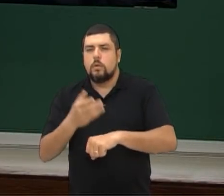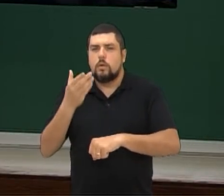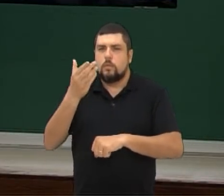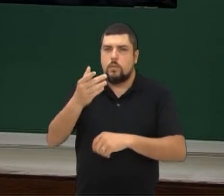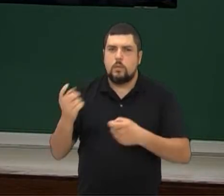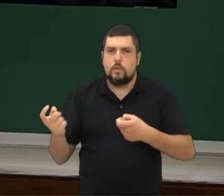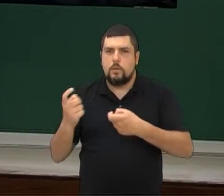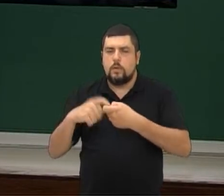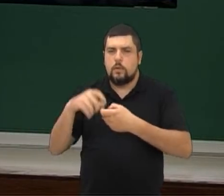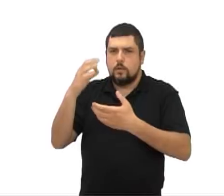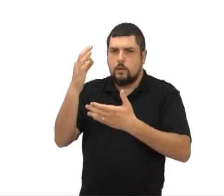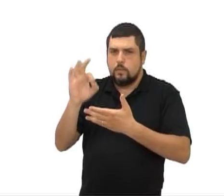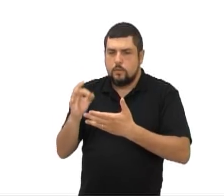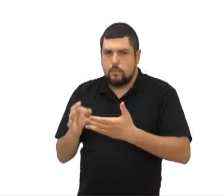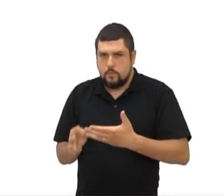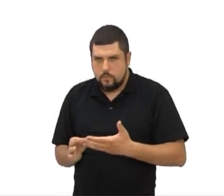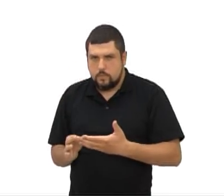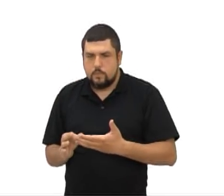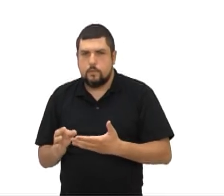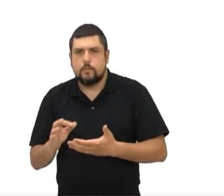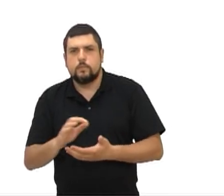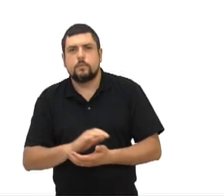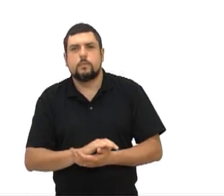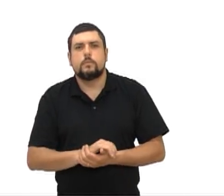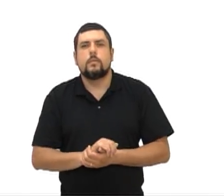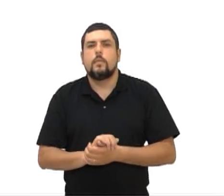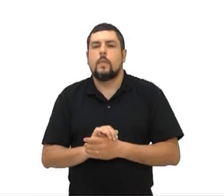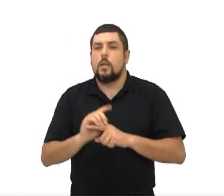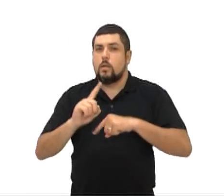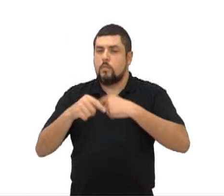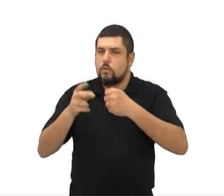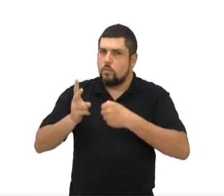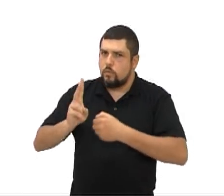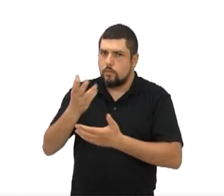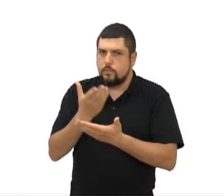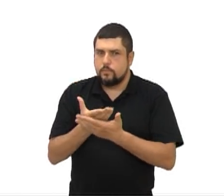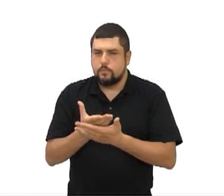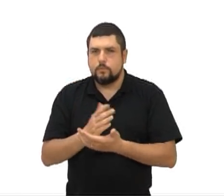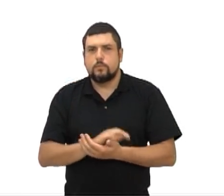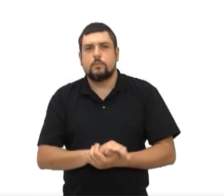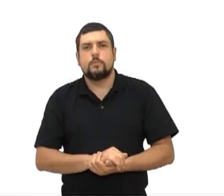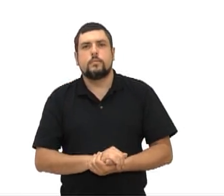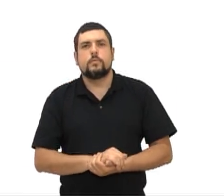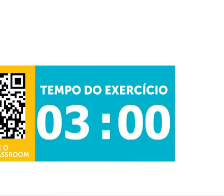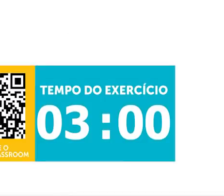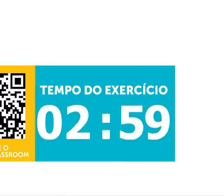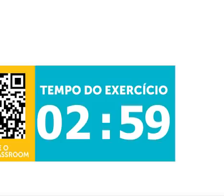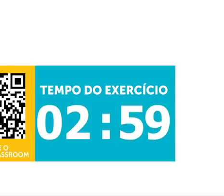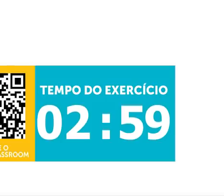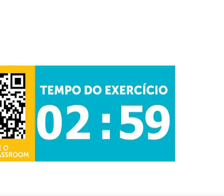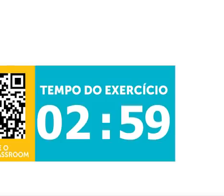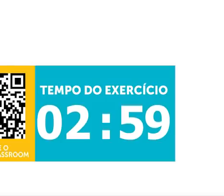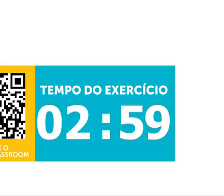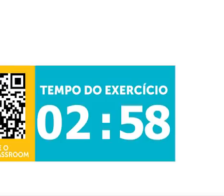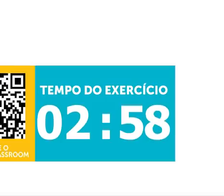isso aí no seu caderno. Eu volto para a gente corrigir e continuar com a nossa aula.